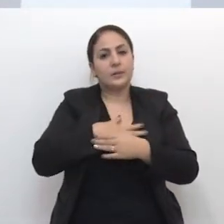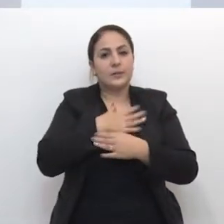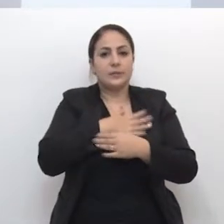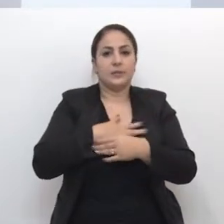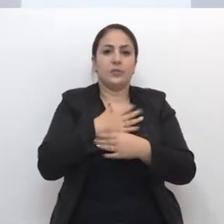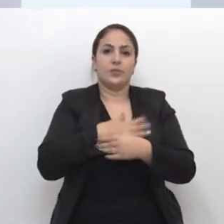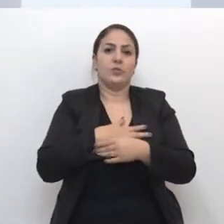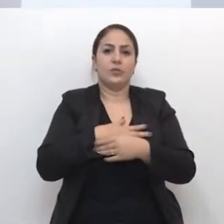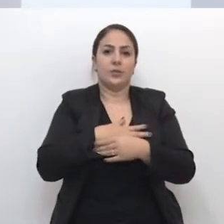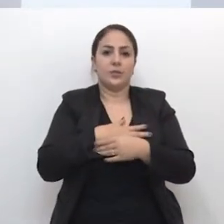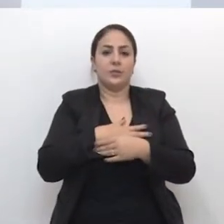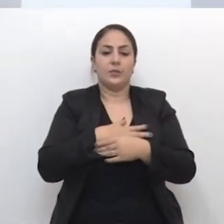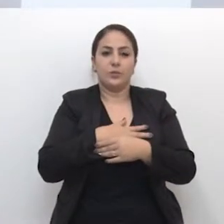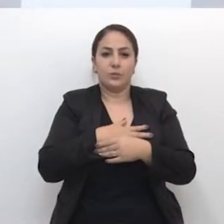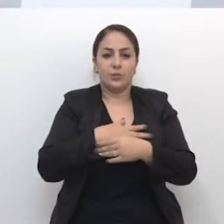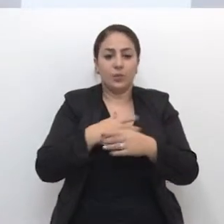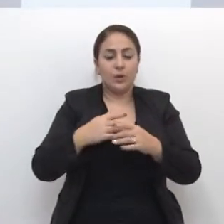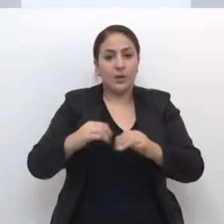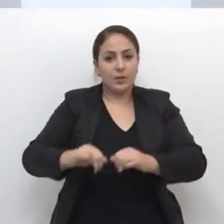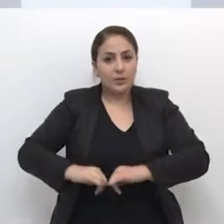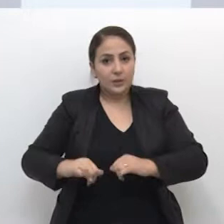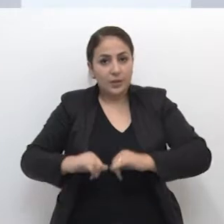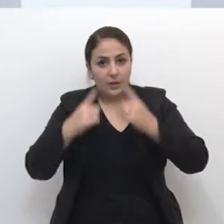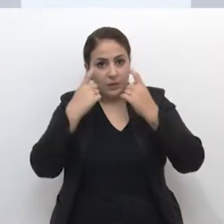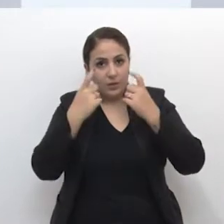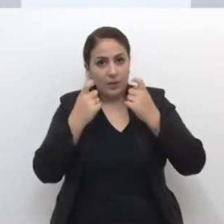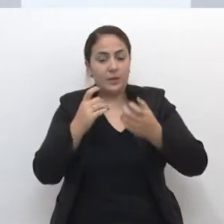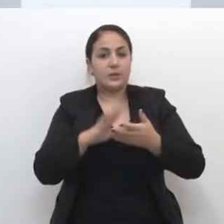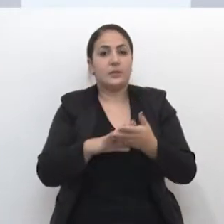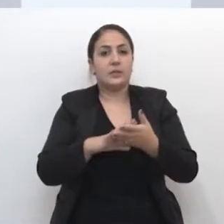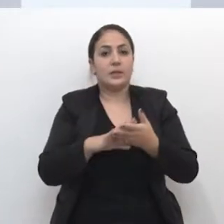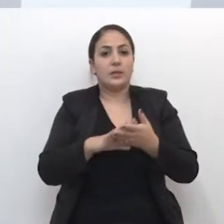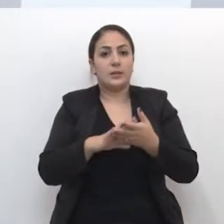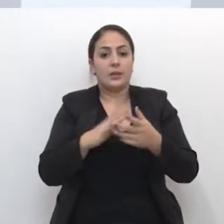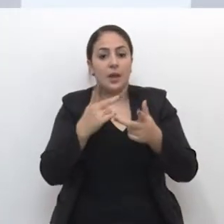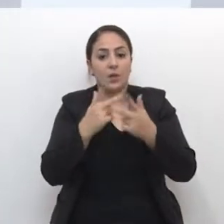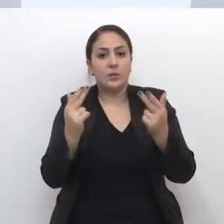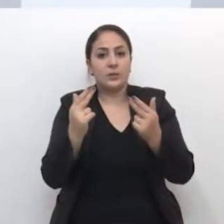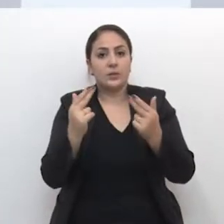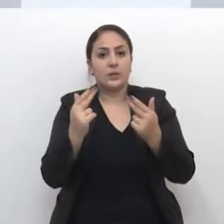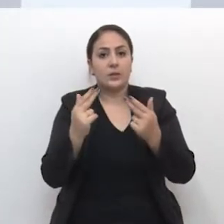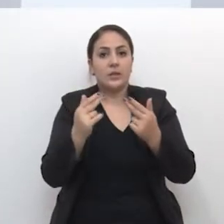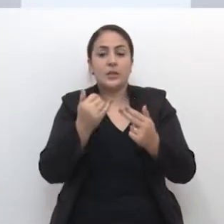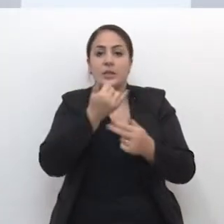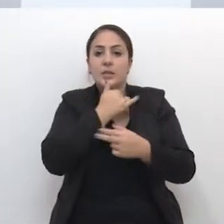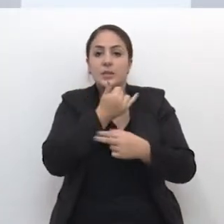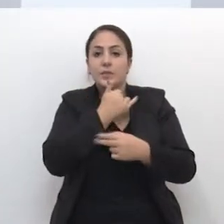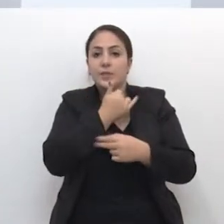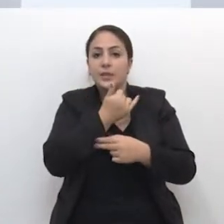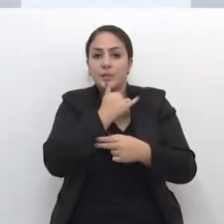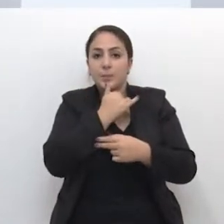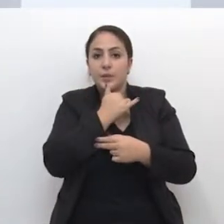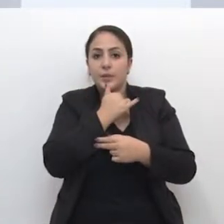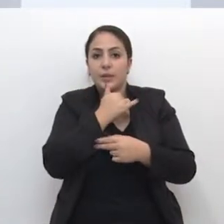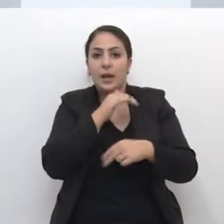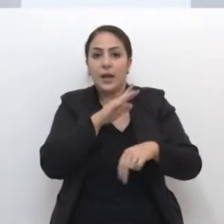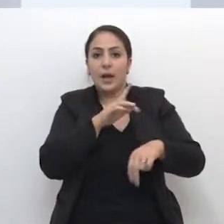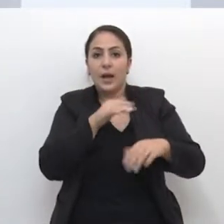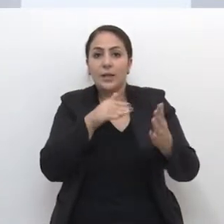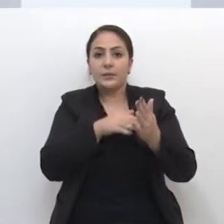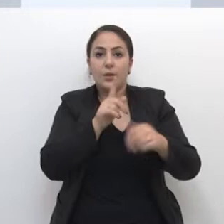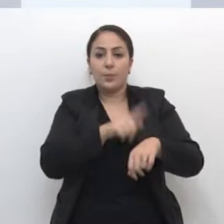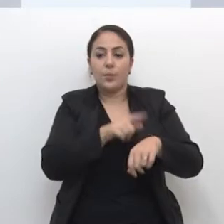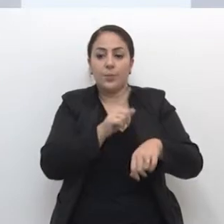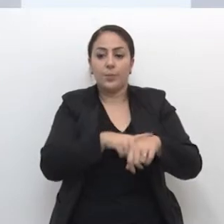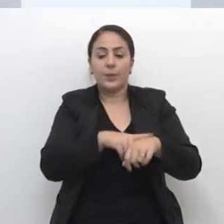sentiram agredidas, sob ameaça, importunadas e que, infelizmente, até o presente momento